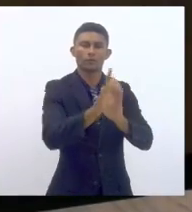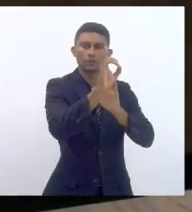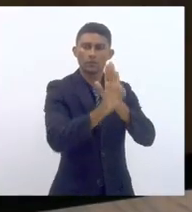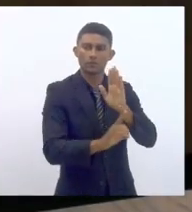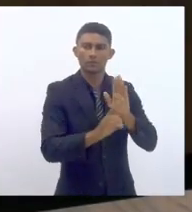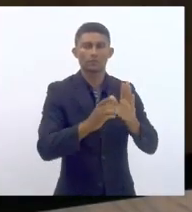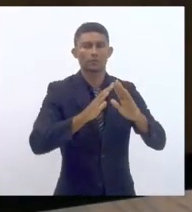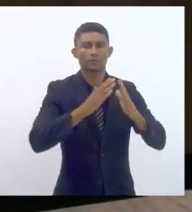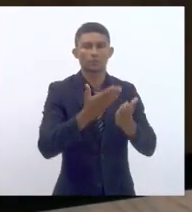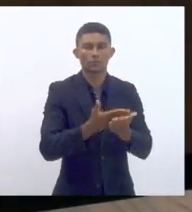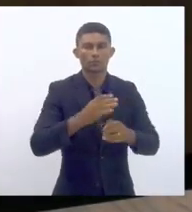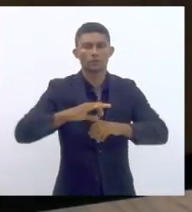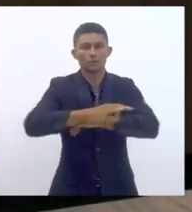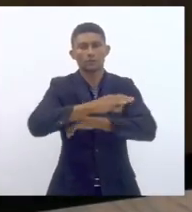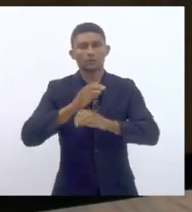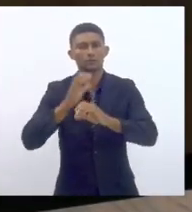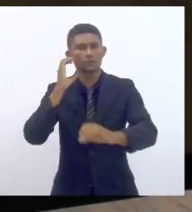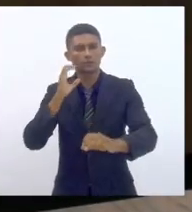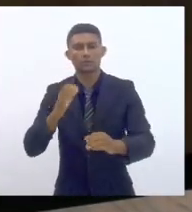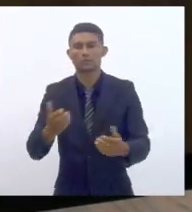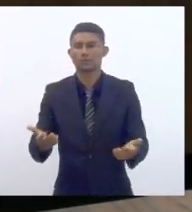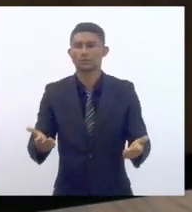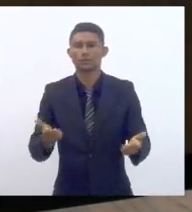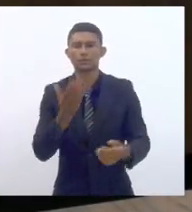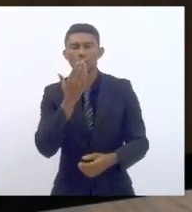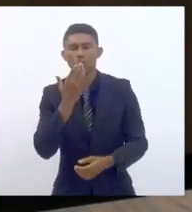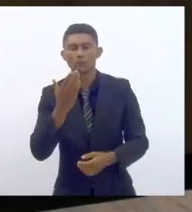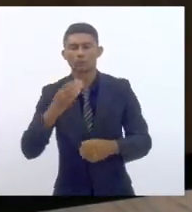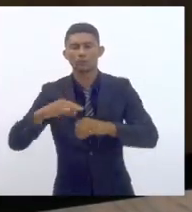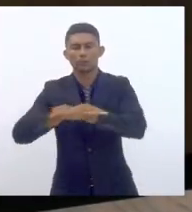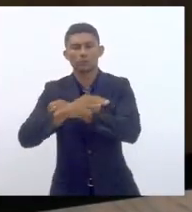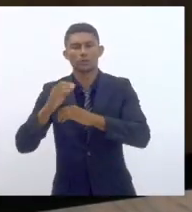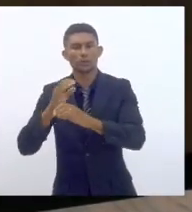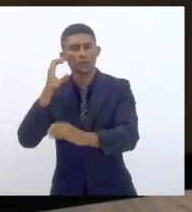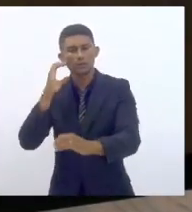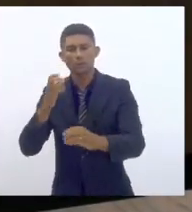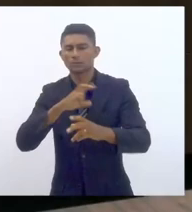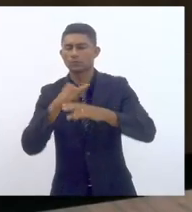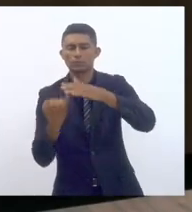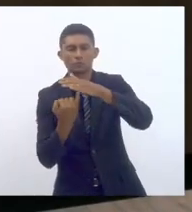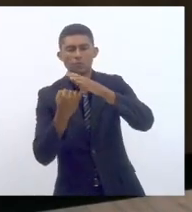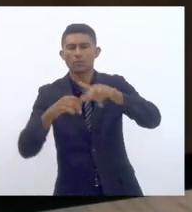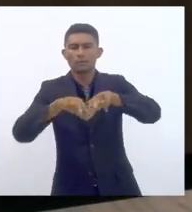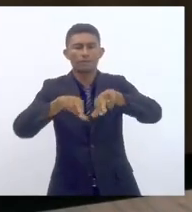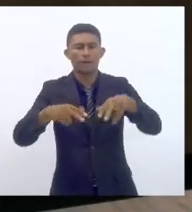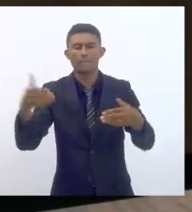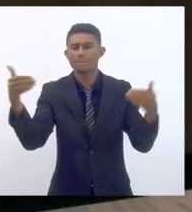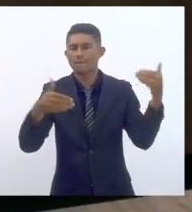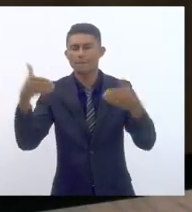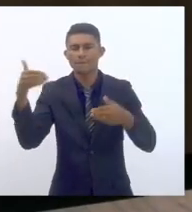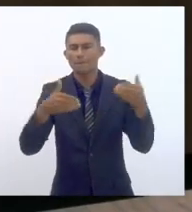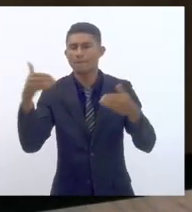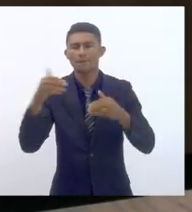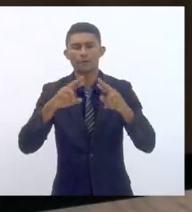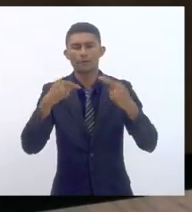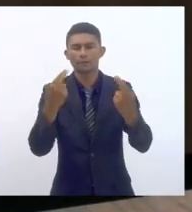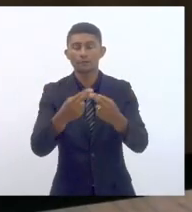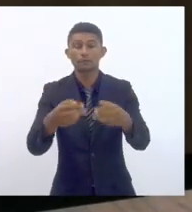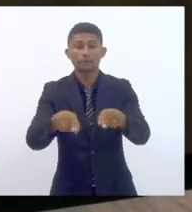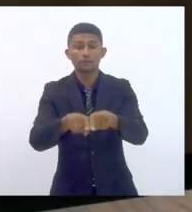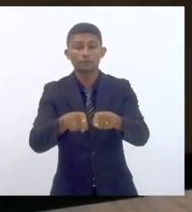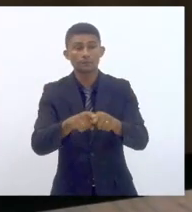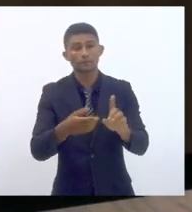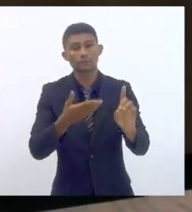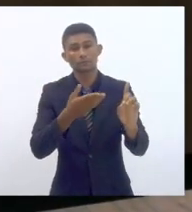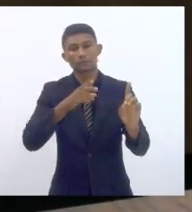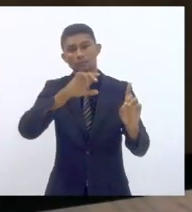de Engenharia, Clube de Engenharia, um monte de instituições que participaram das inúmeras rodadas de debate. Eu quero fazer menção ao Jorge Bittar